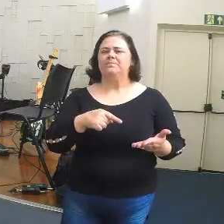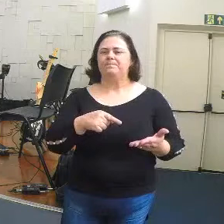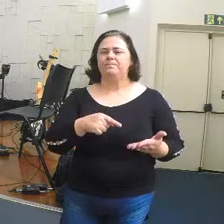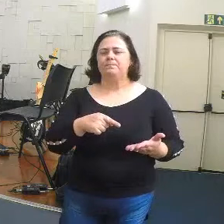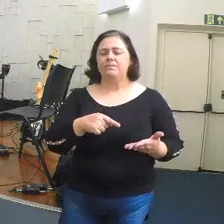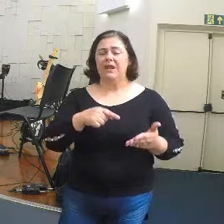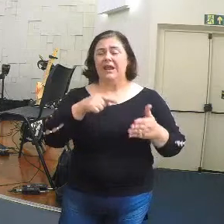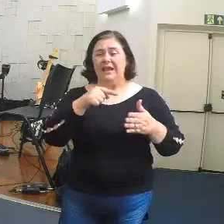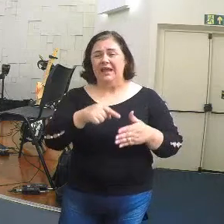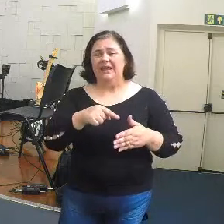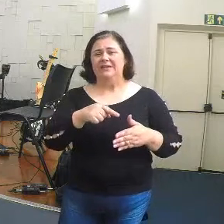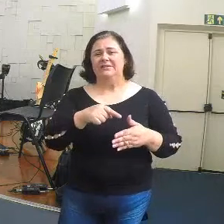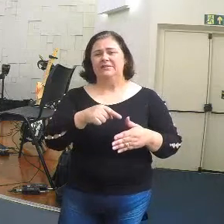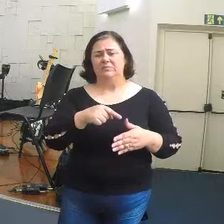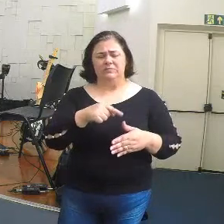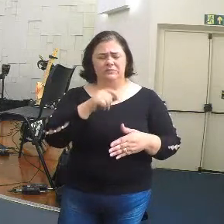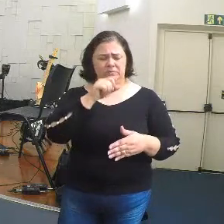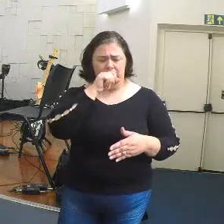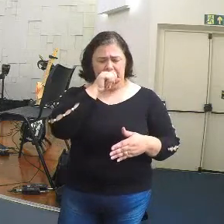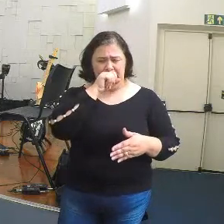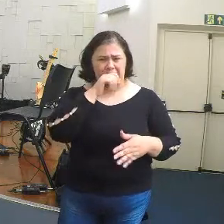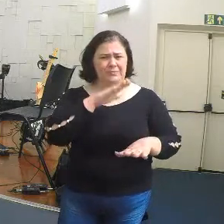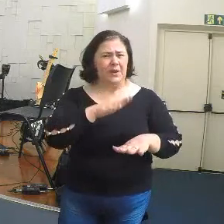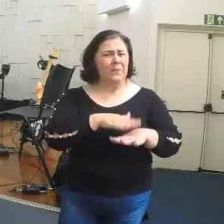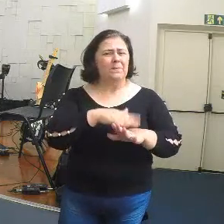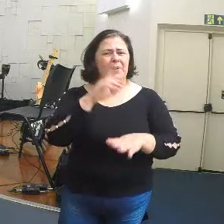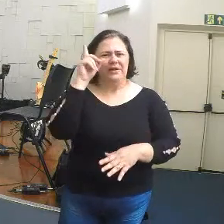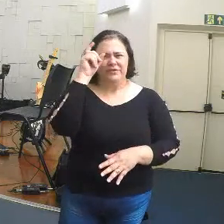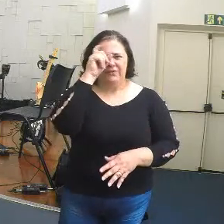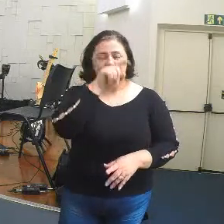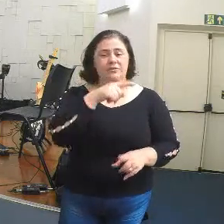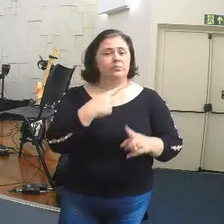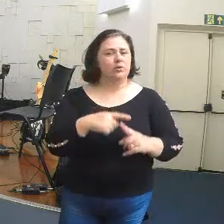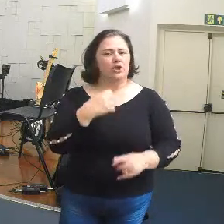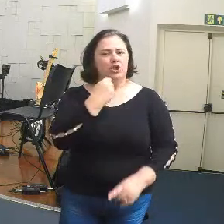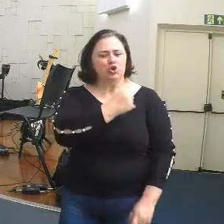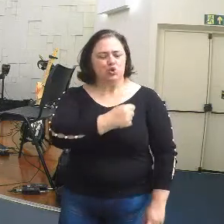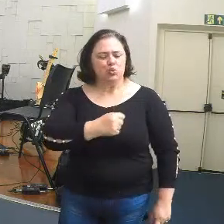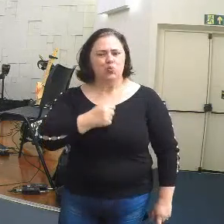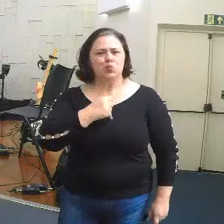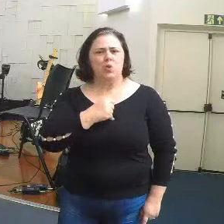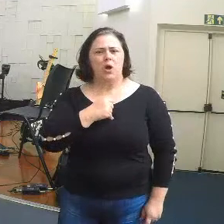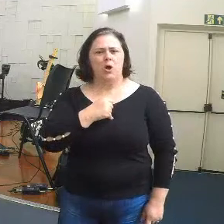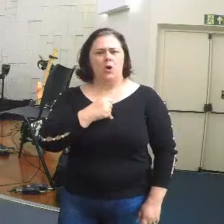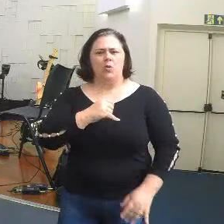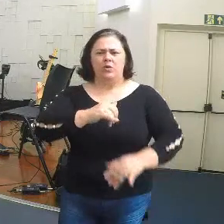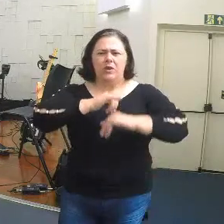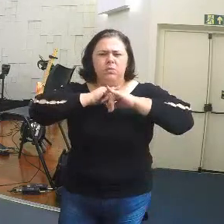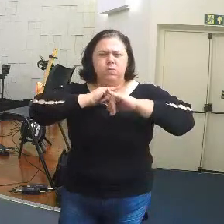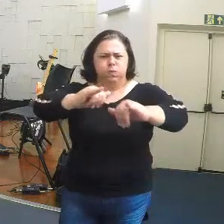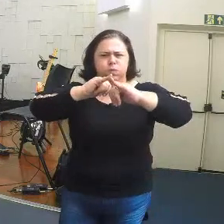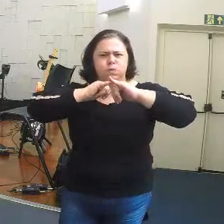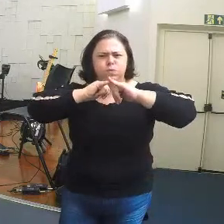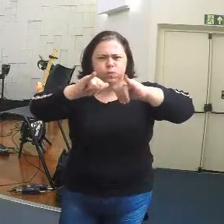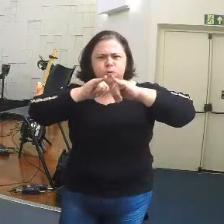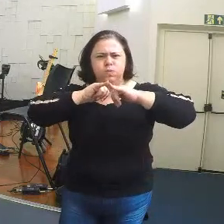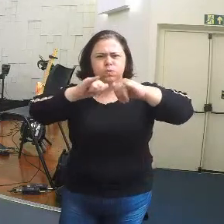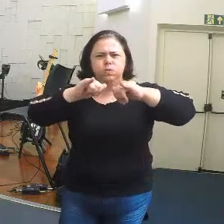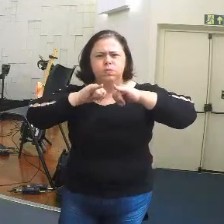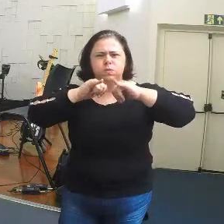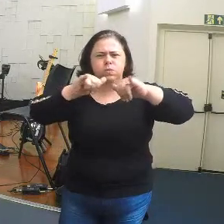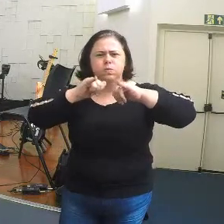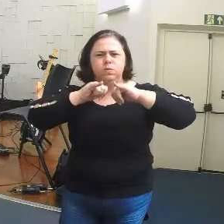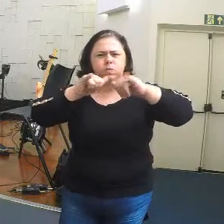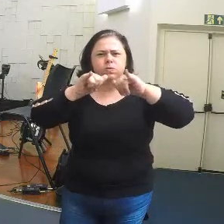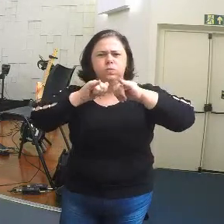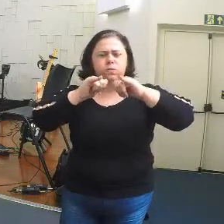mesmo tempo mais prático da fé cristã. Porque João está fazendo eco aqui com o que ele ouviu do próprio Senhor Jesus,